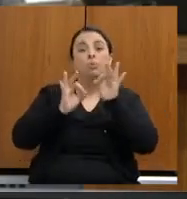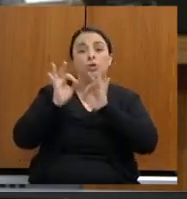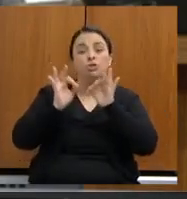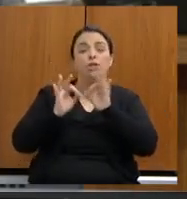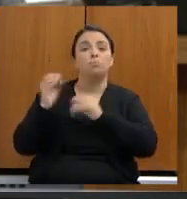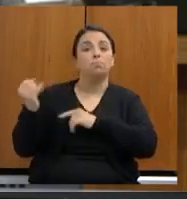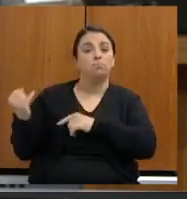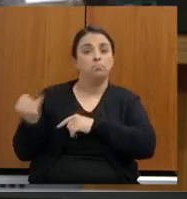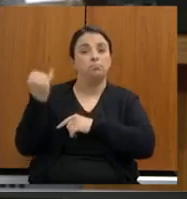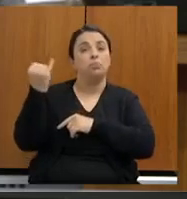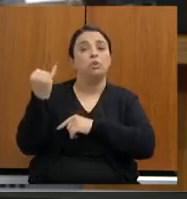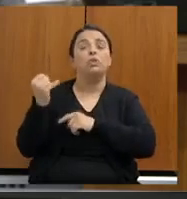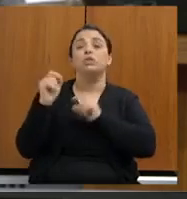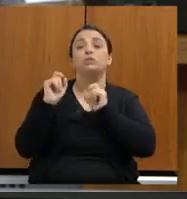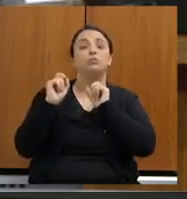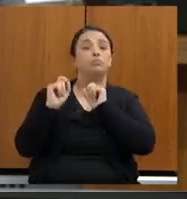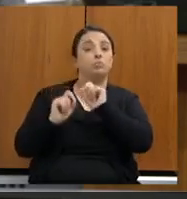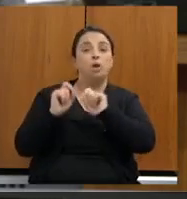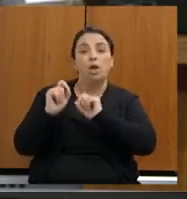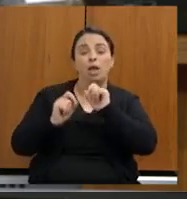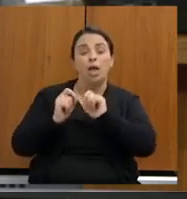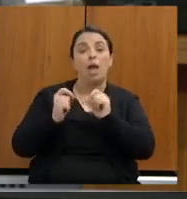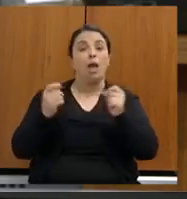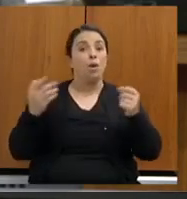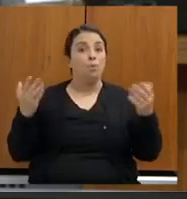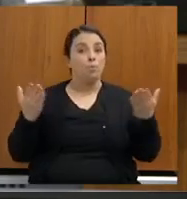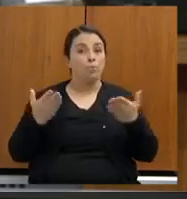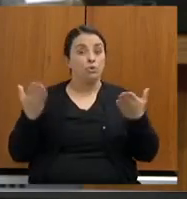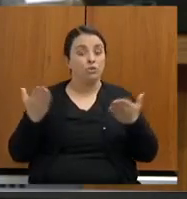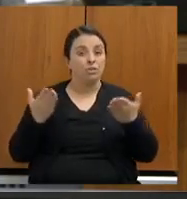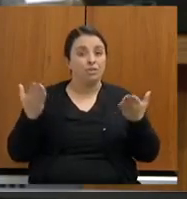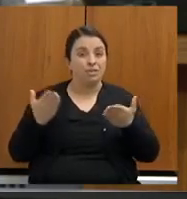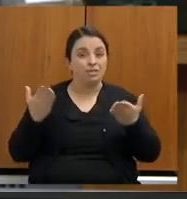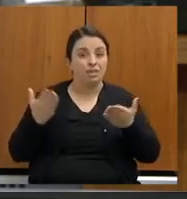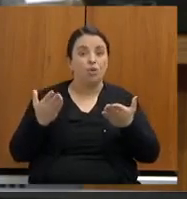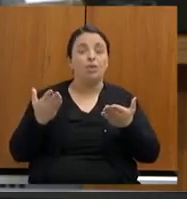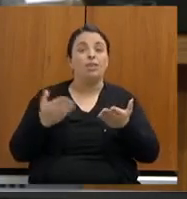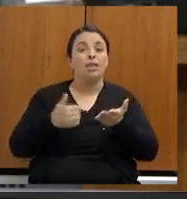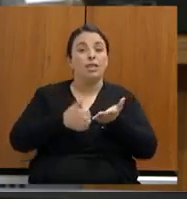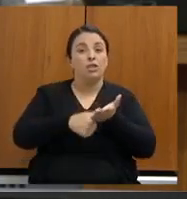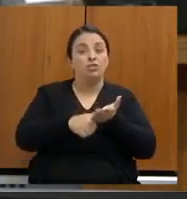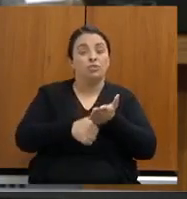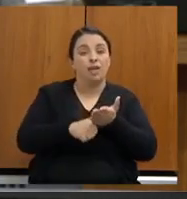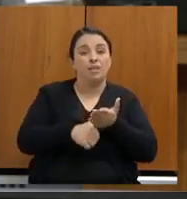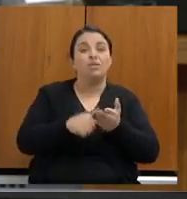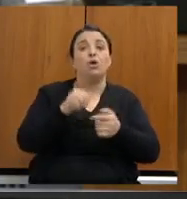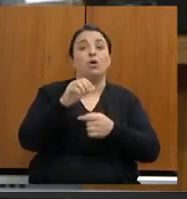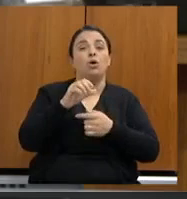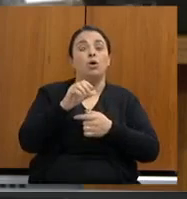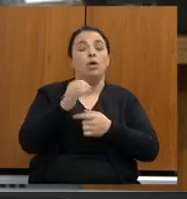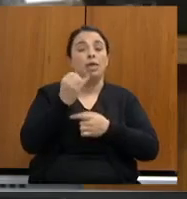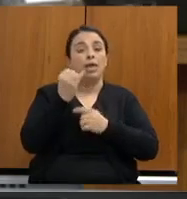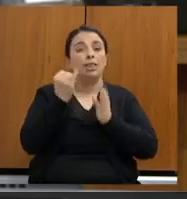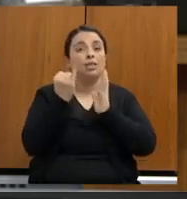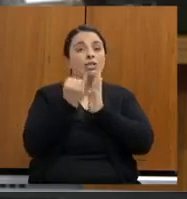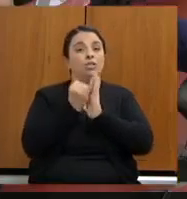relevante é o da modernização de identificação civil e criminal nós